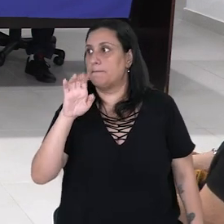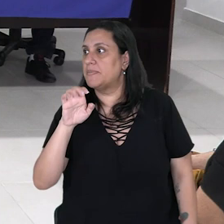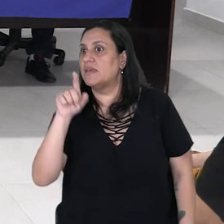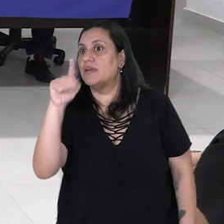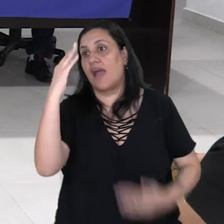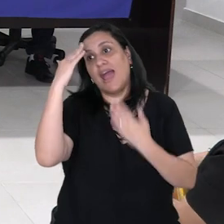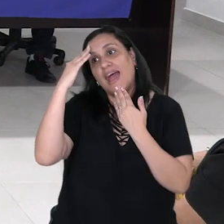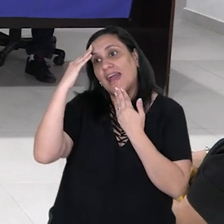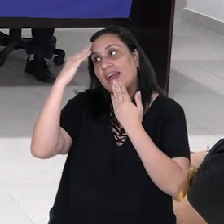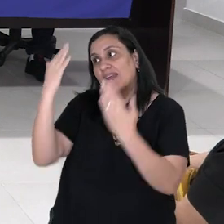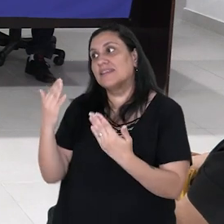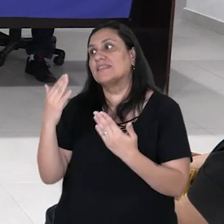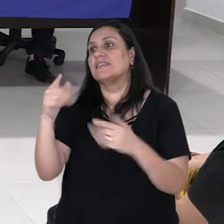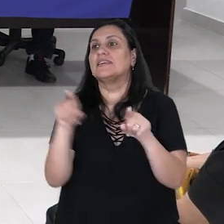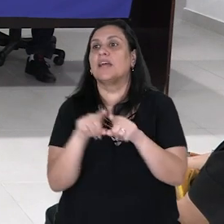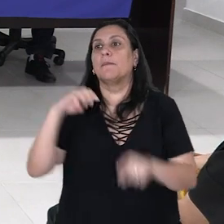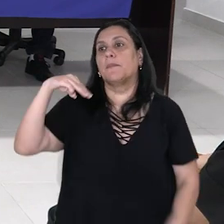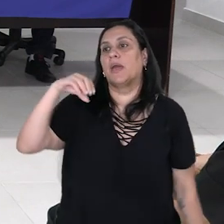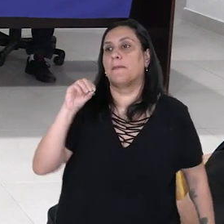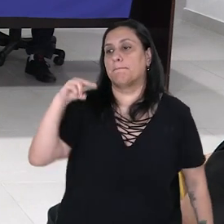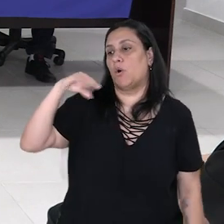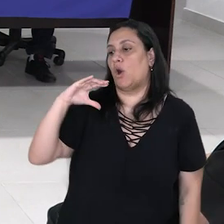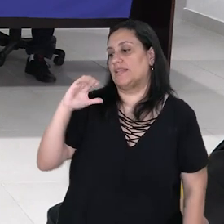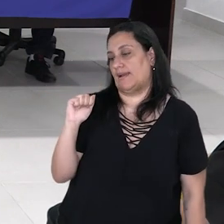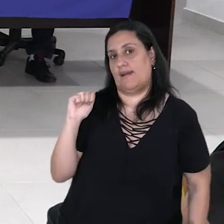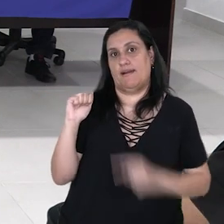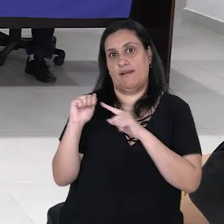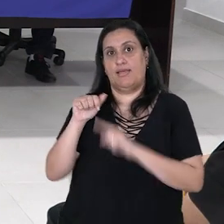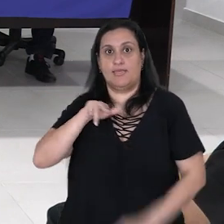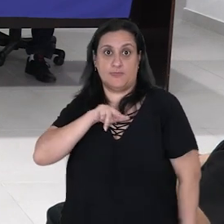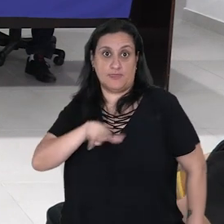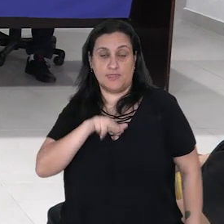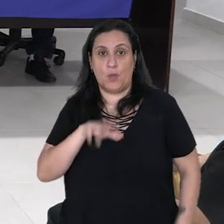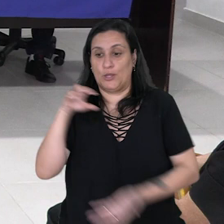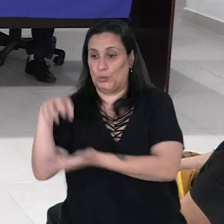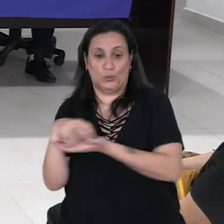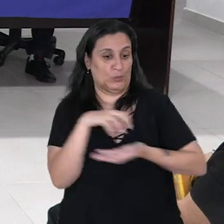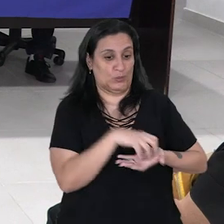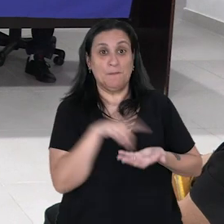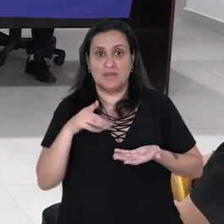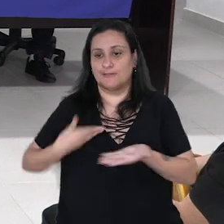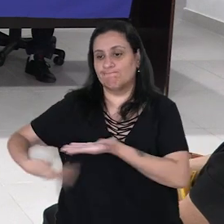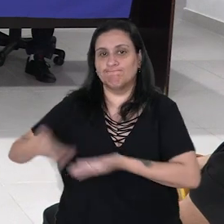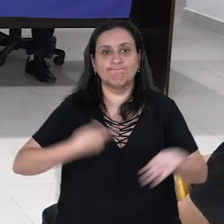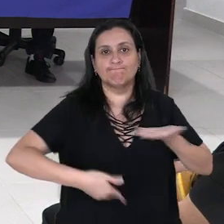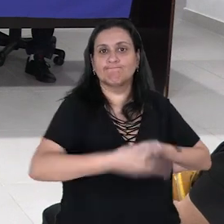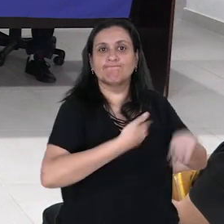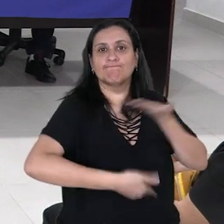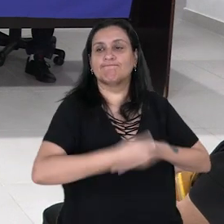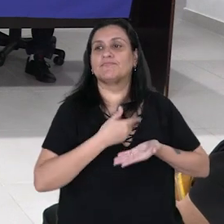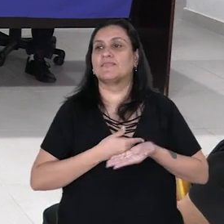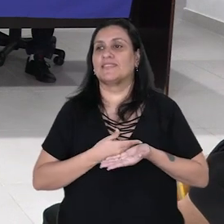você, agradecer a Mônica, que não é nem de um núcleo, nem de outro, mas é de um